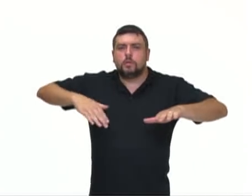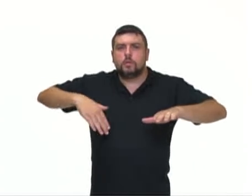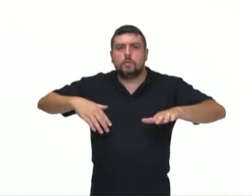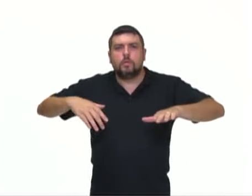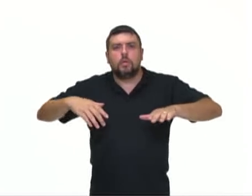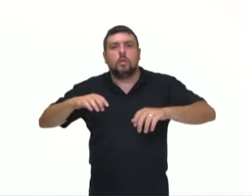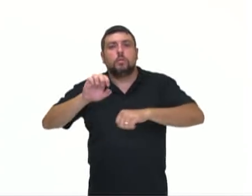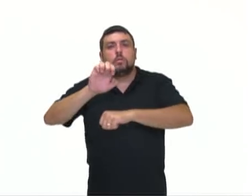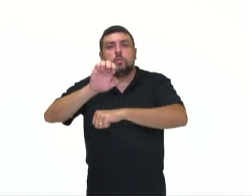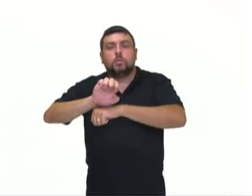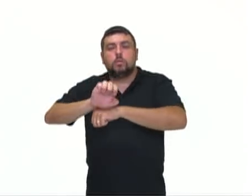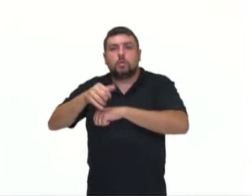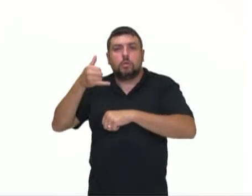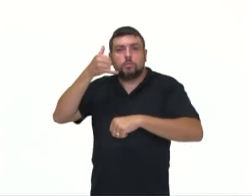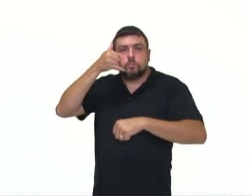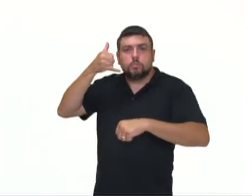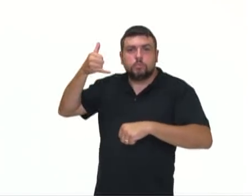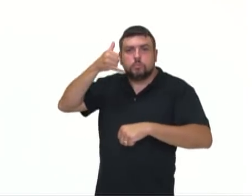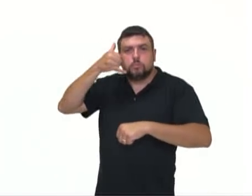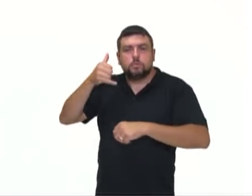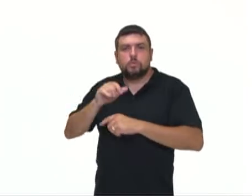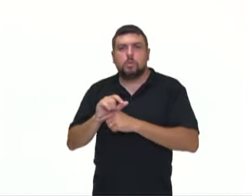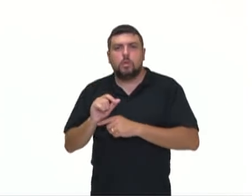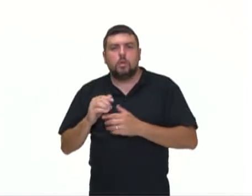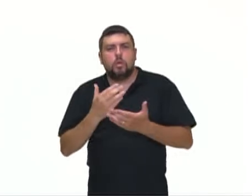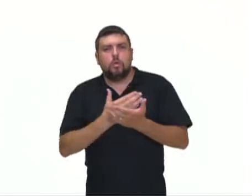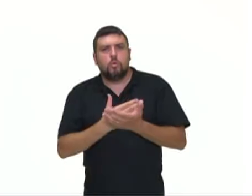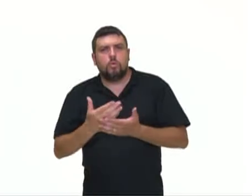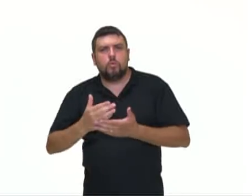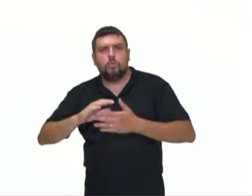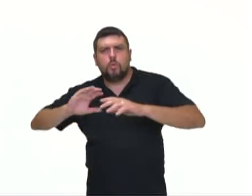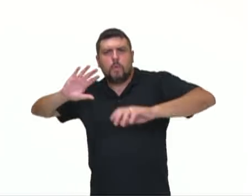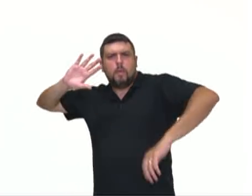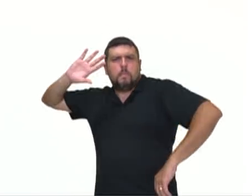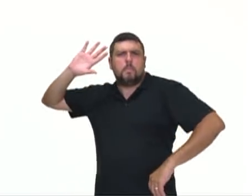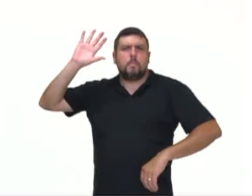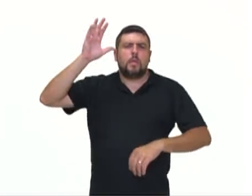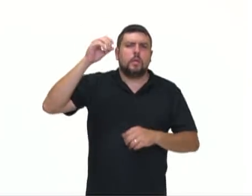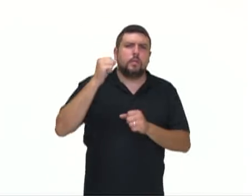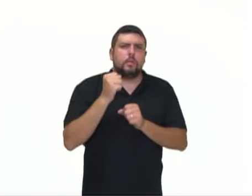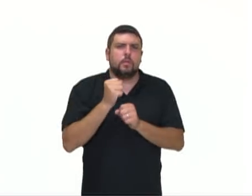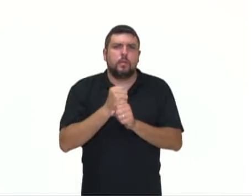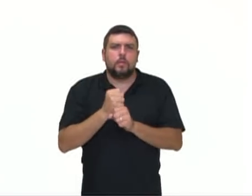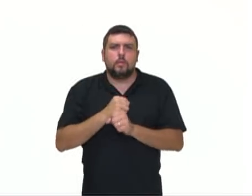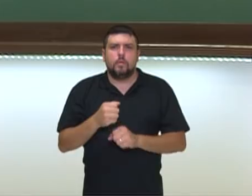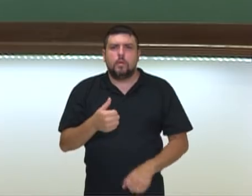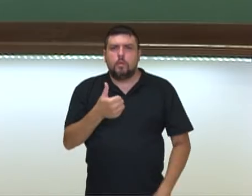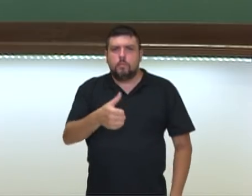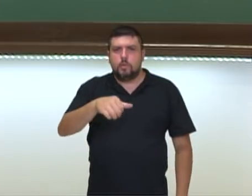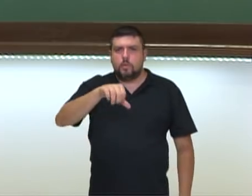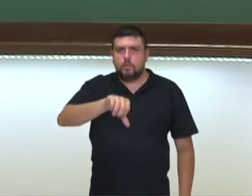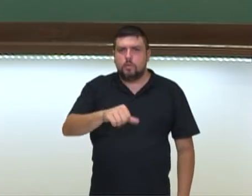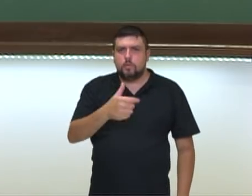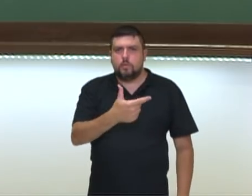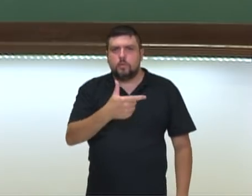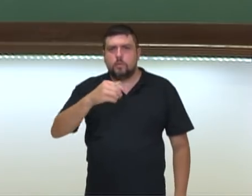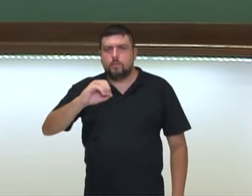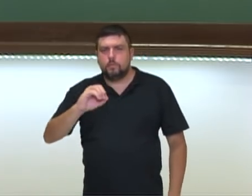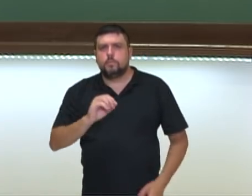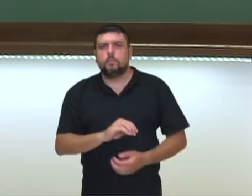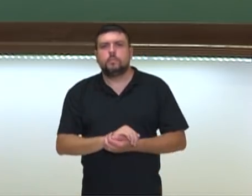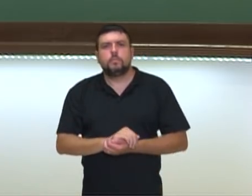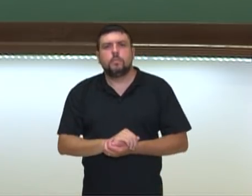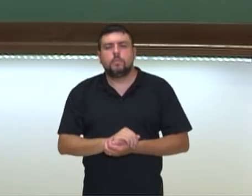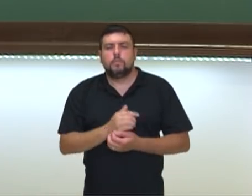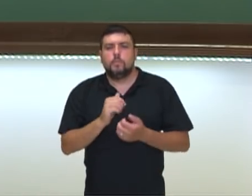os pioneiros começaram a dar seus saques e cortadas ainda lá em 1920. Então, seja, é um esporte que